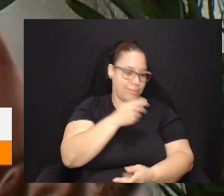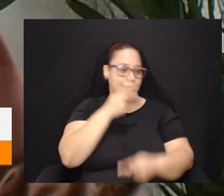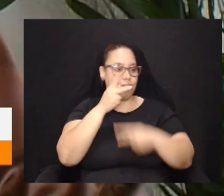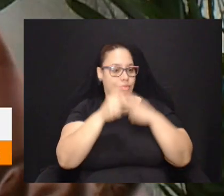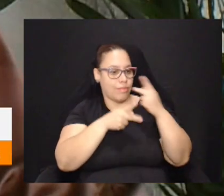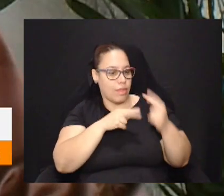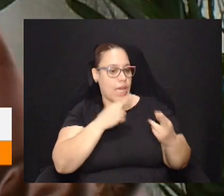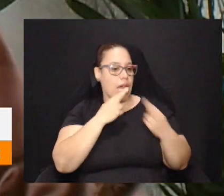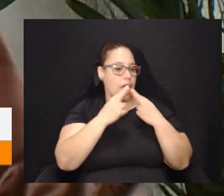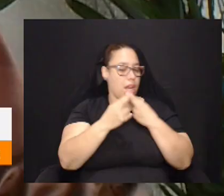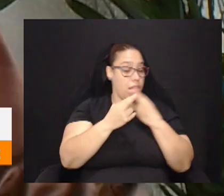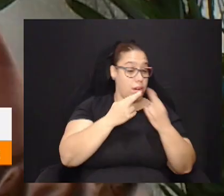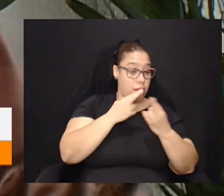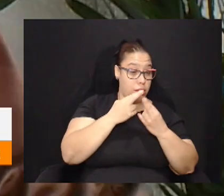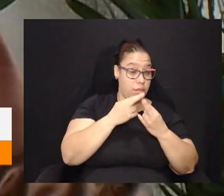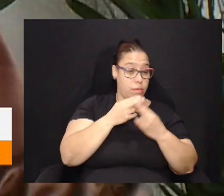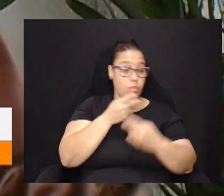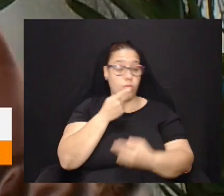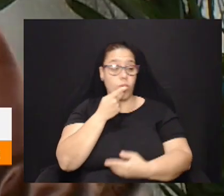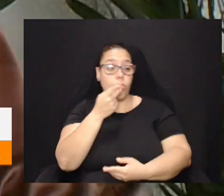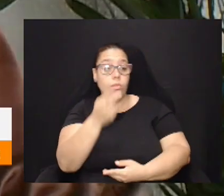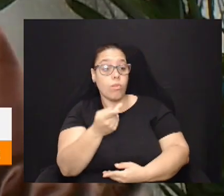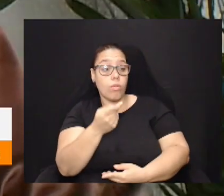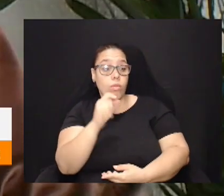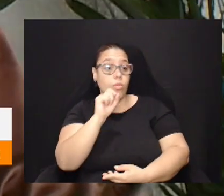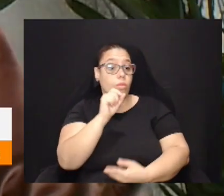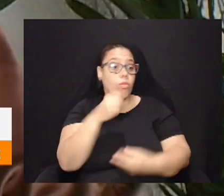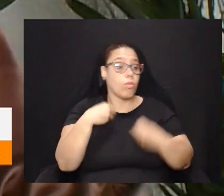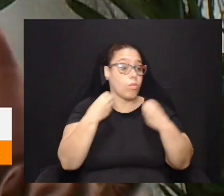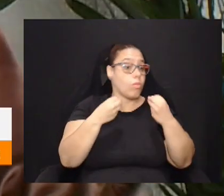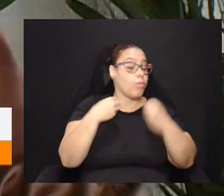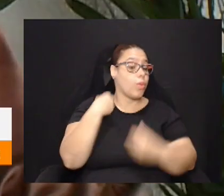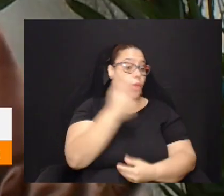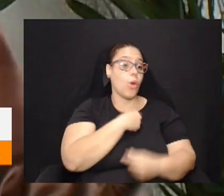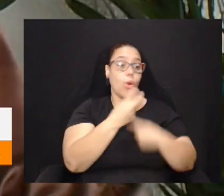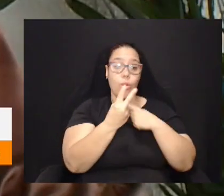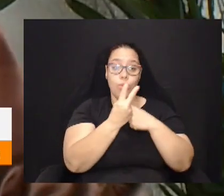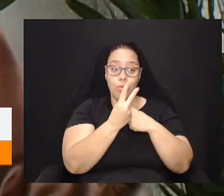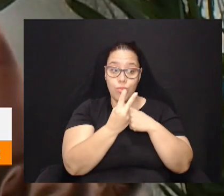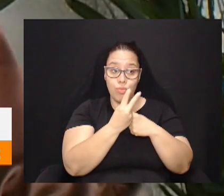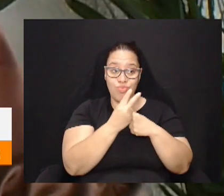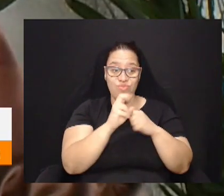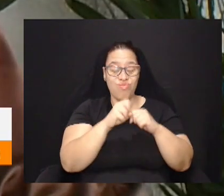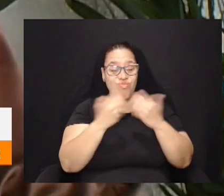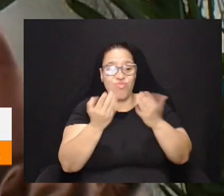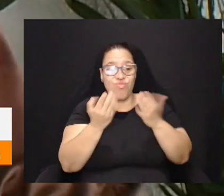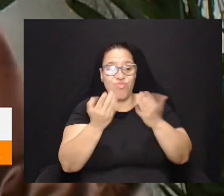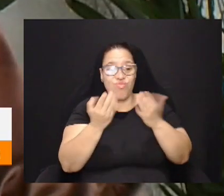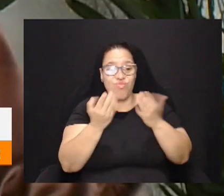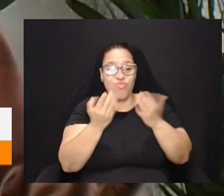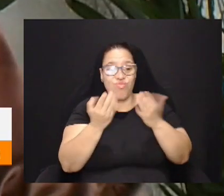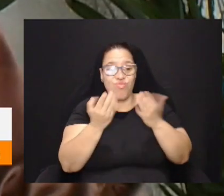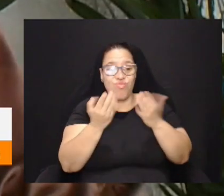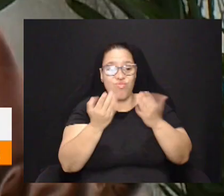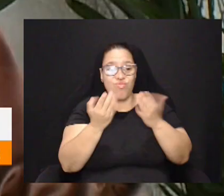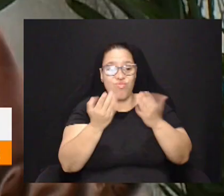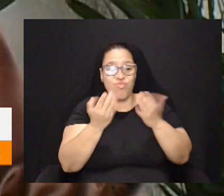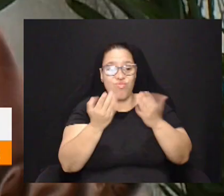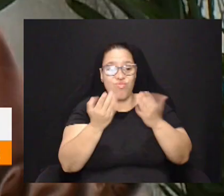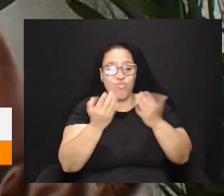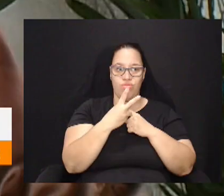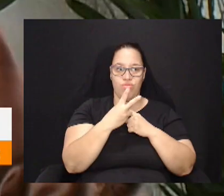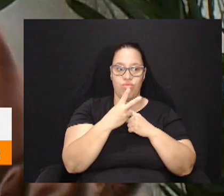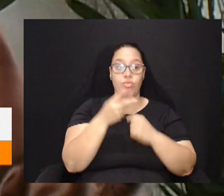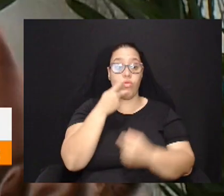falar sobre como nós nos cuidamos ou deixamos de nos cuidar, é falar, na verdade, sobre a